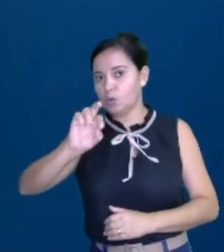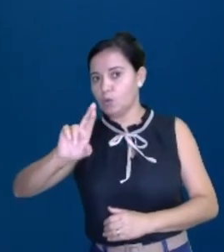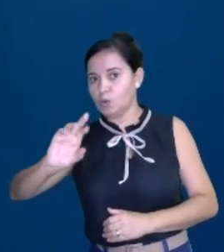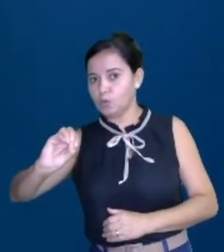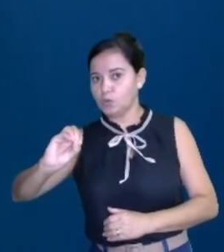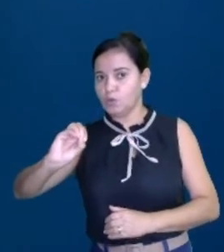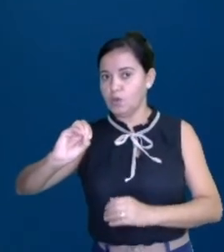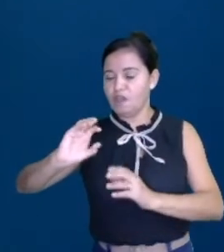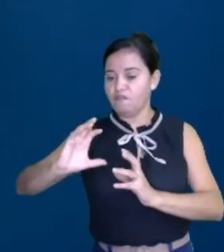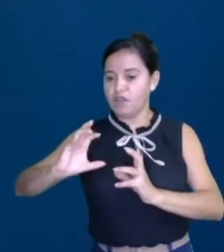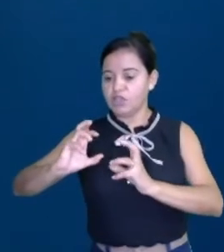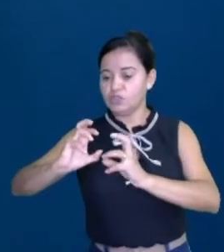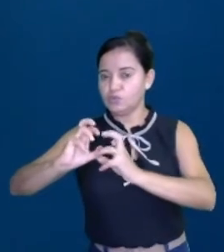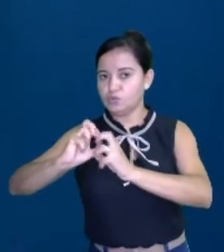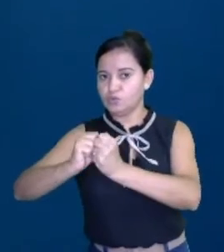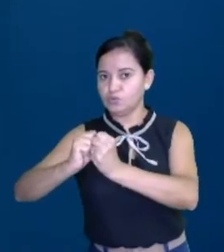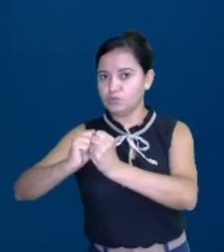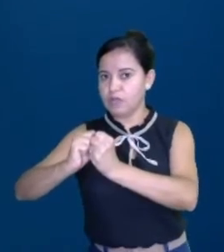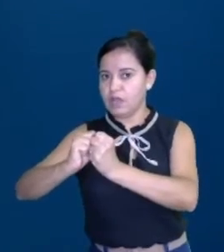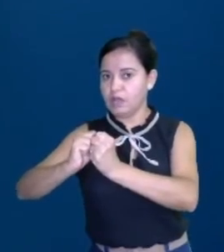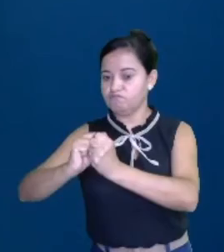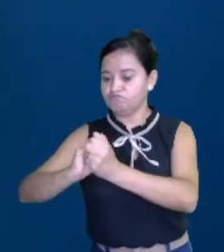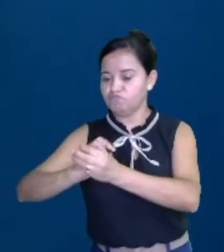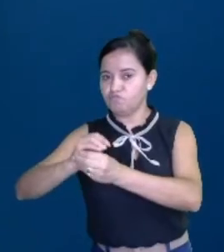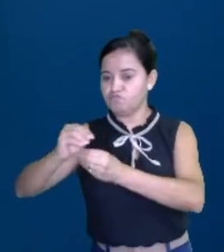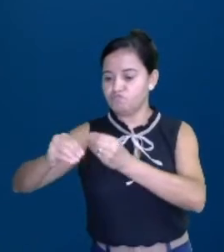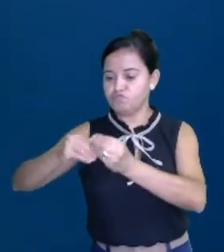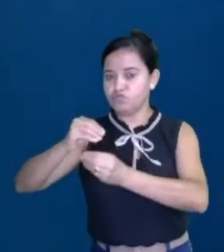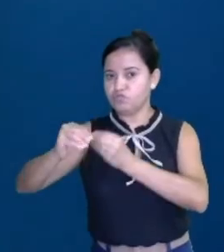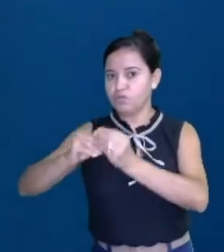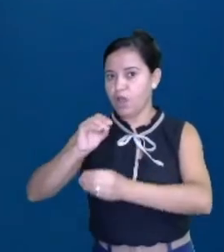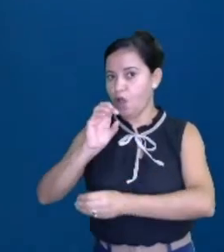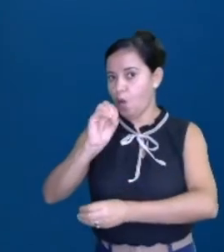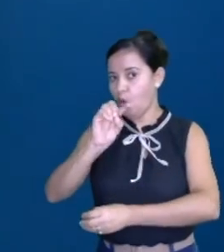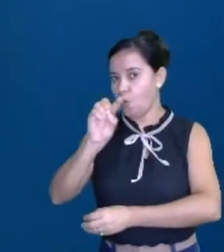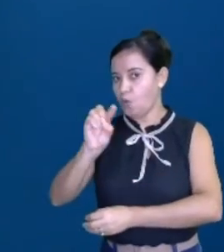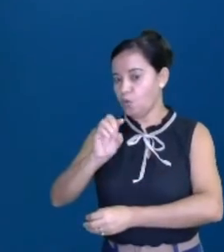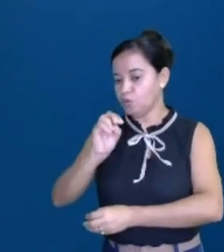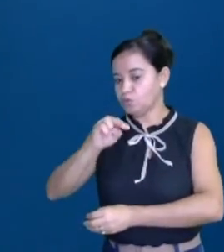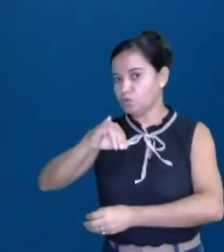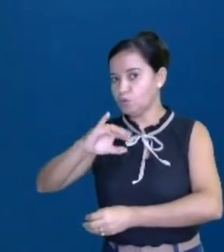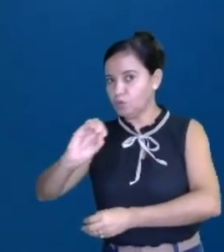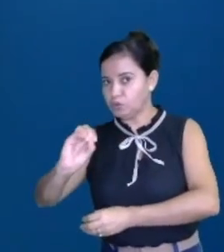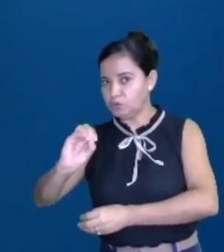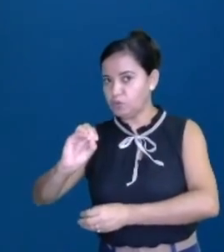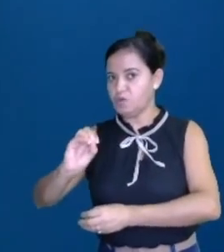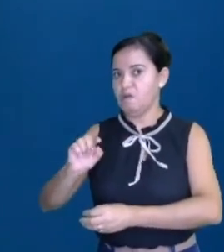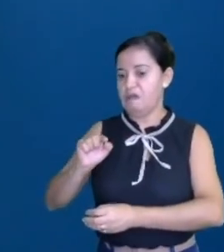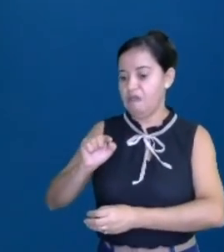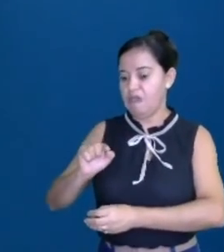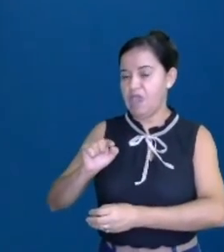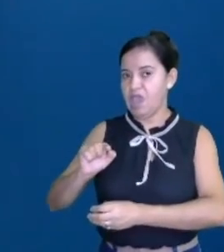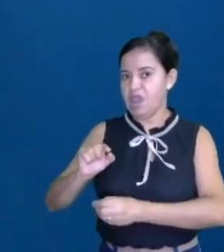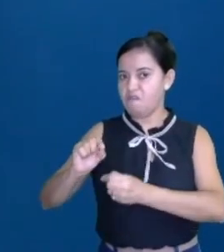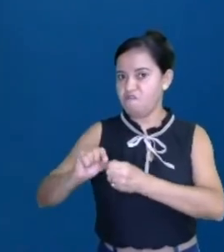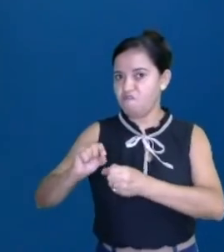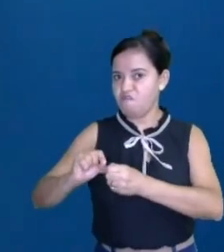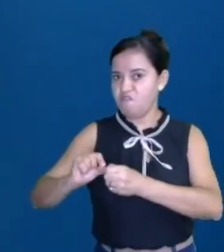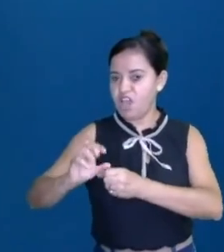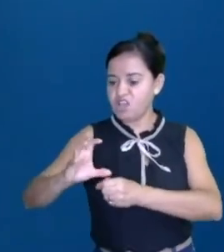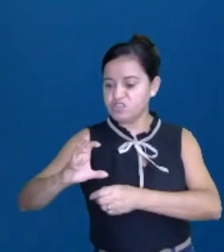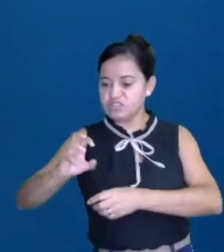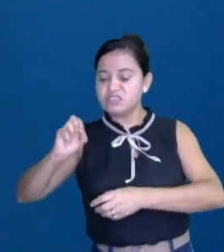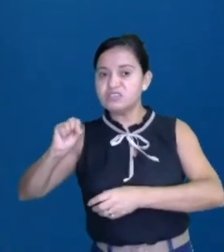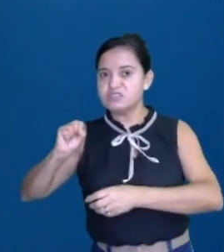agregar a quem? Vai interagir com o ozônio, fazendo com que o ozônio arraste, sequestre um átomo